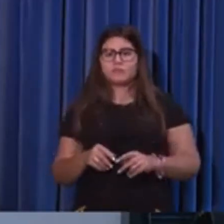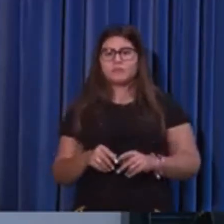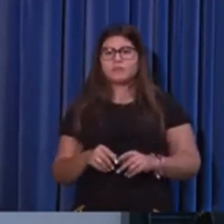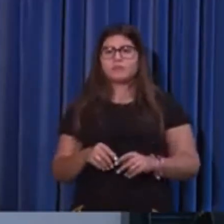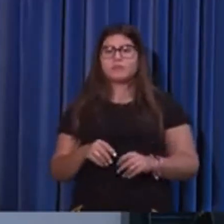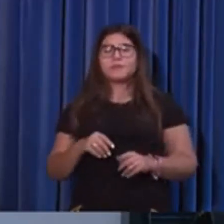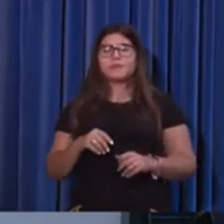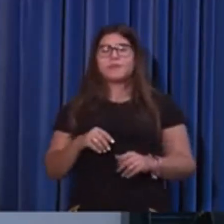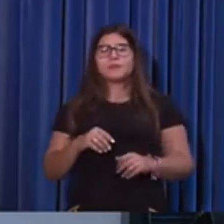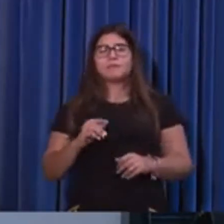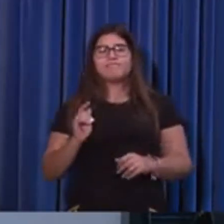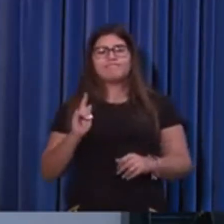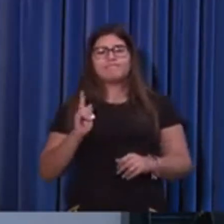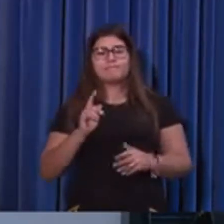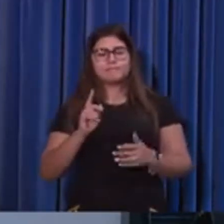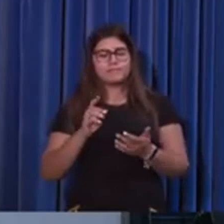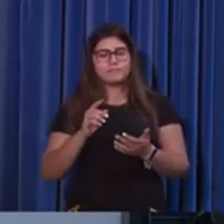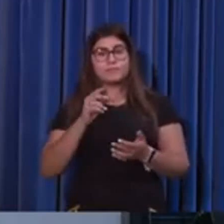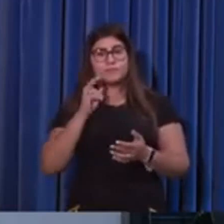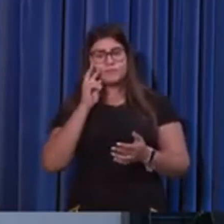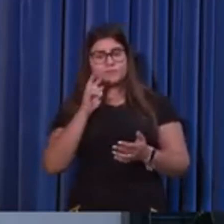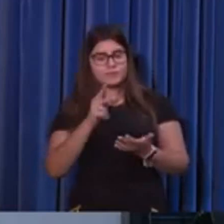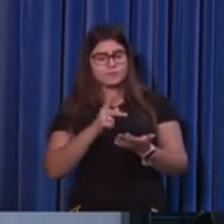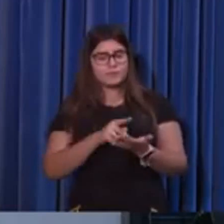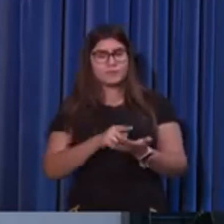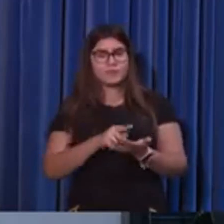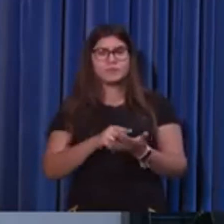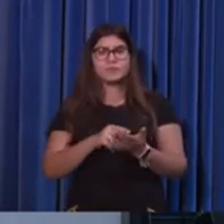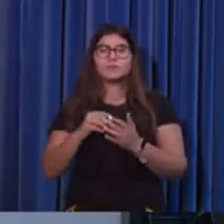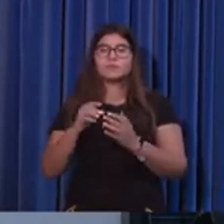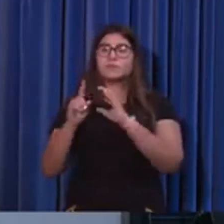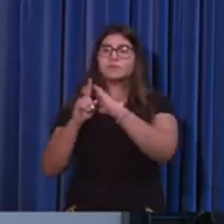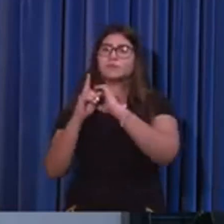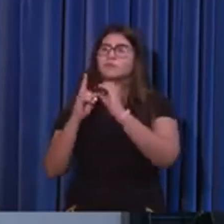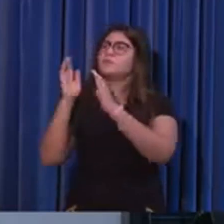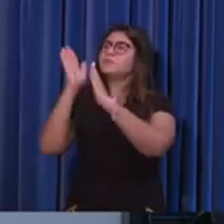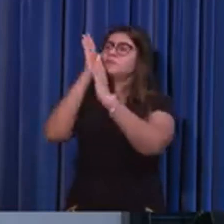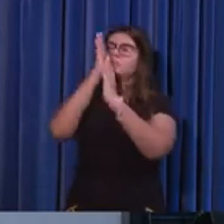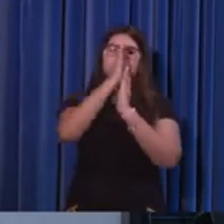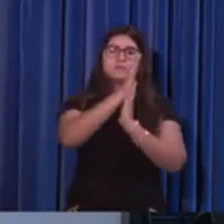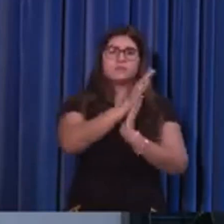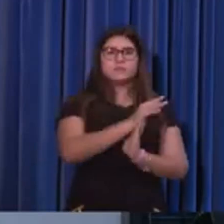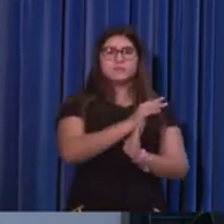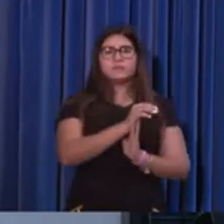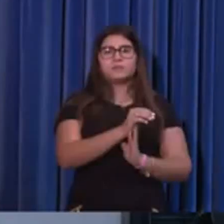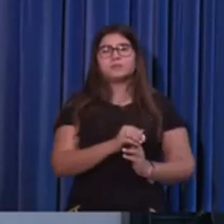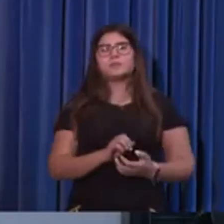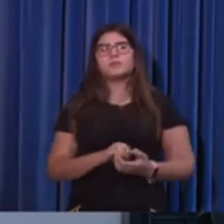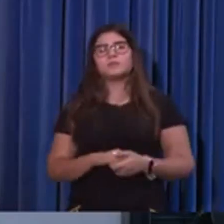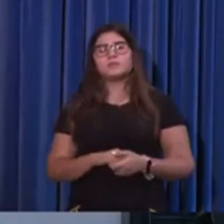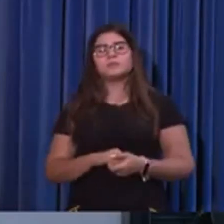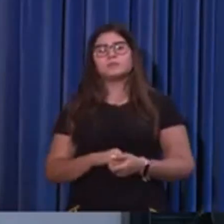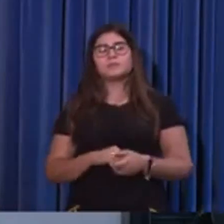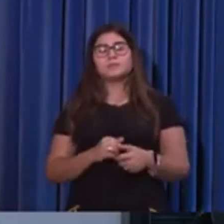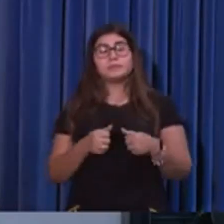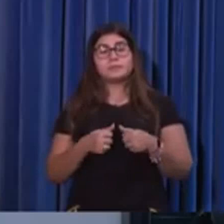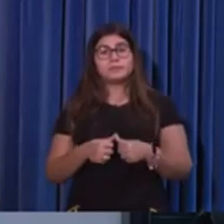de reunião de culto de louvor. Então, com isso eu quero dizer, amados, que nós estamos um